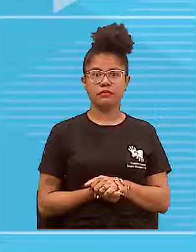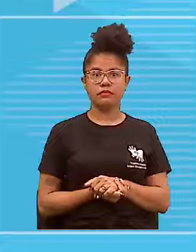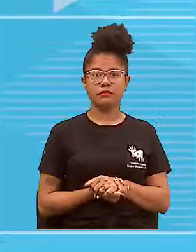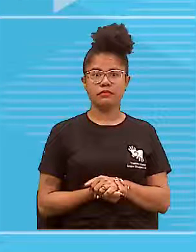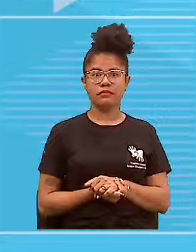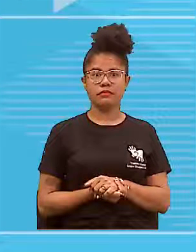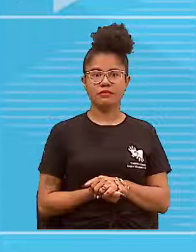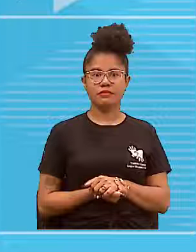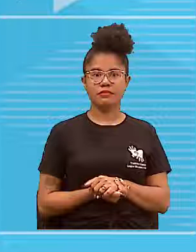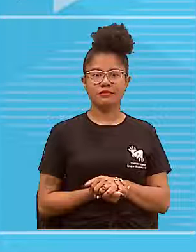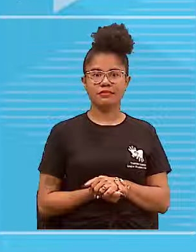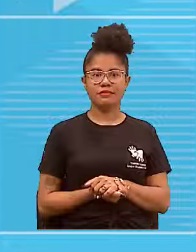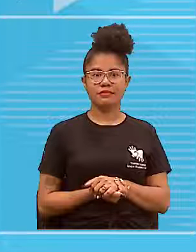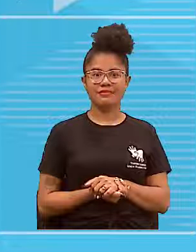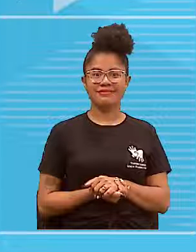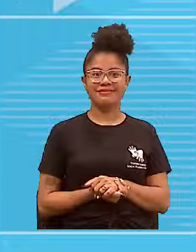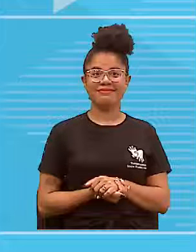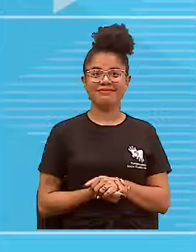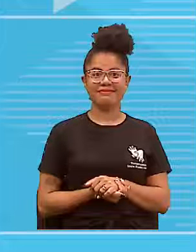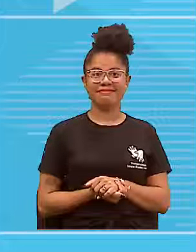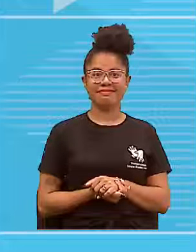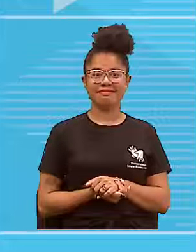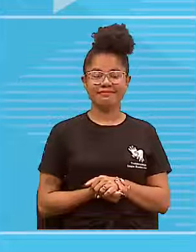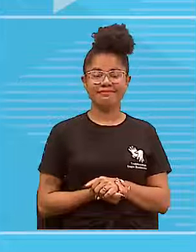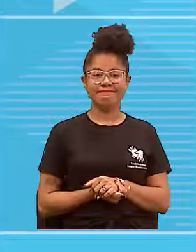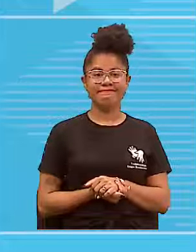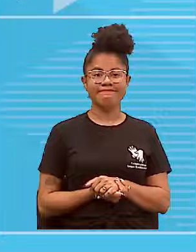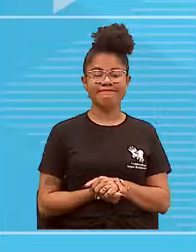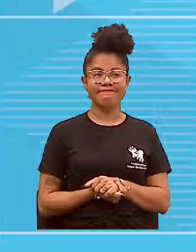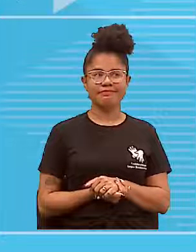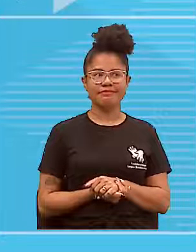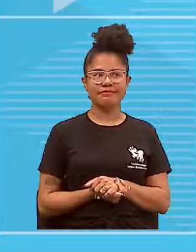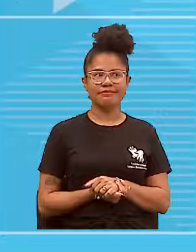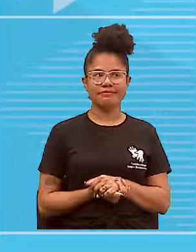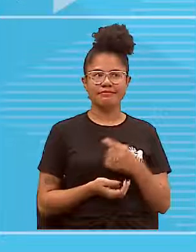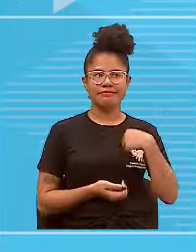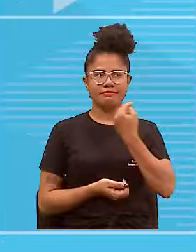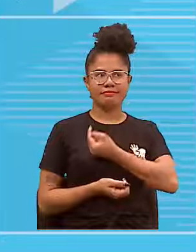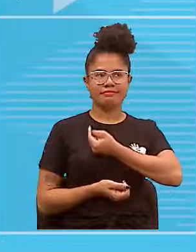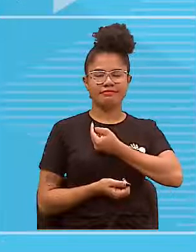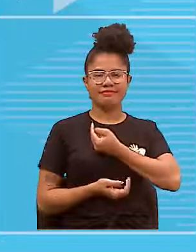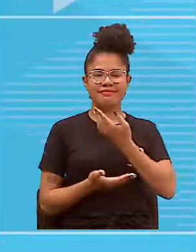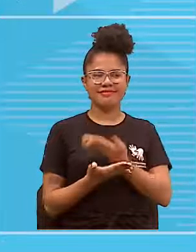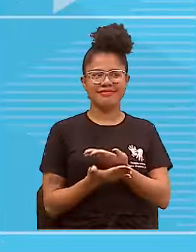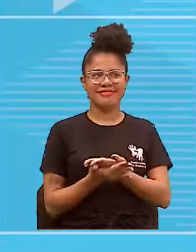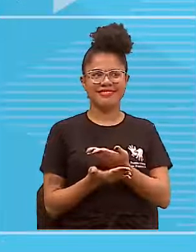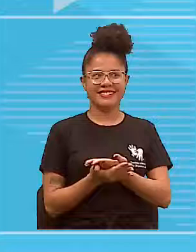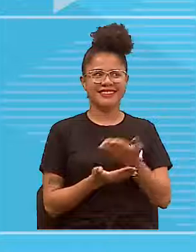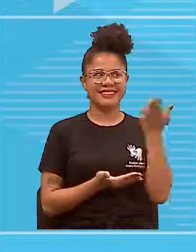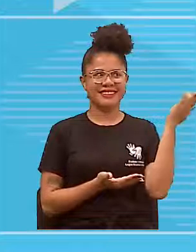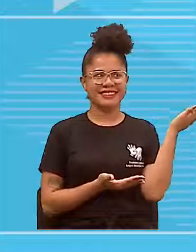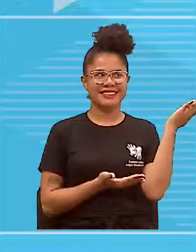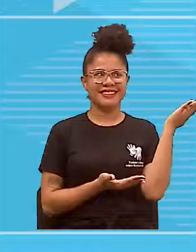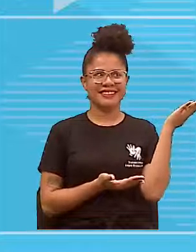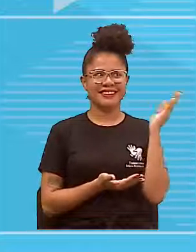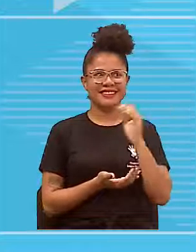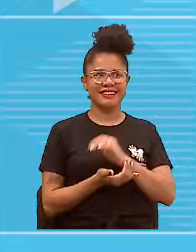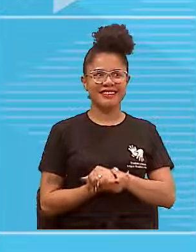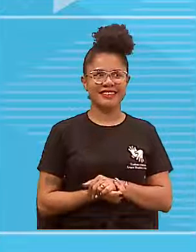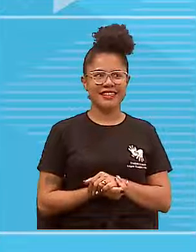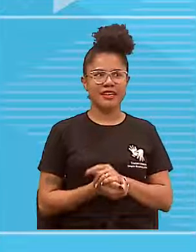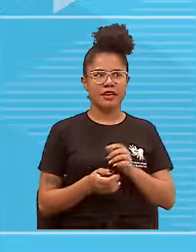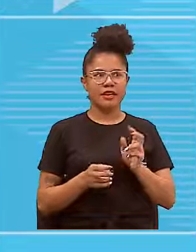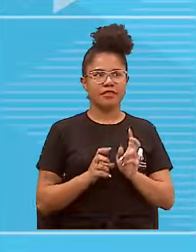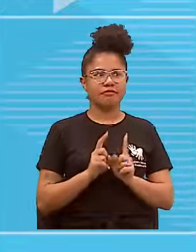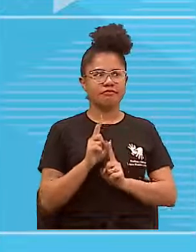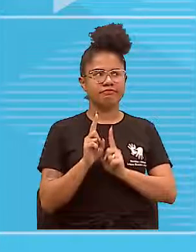isso tem no Enem. Nós vamos falar de média, vamos falar de moda, vamos